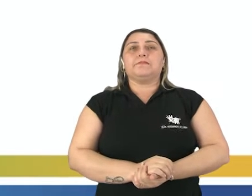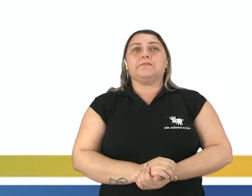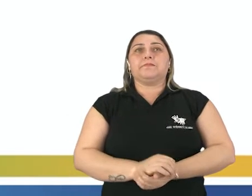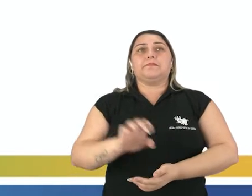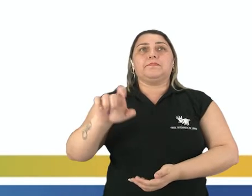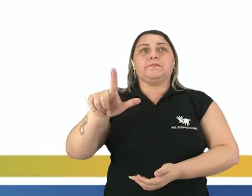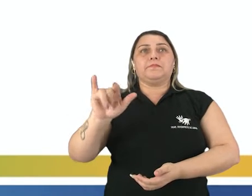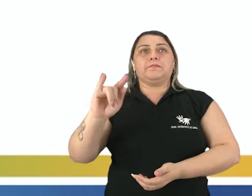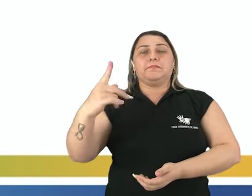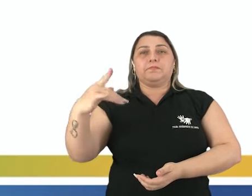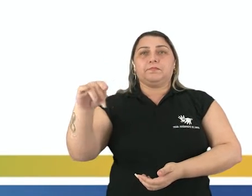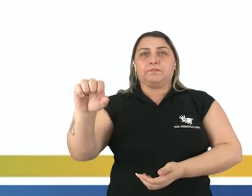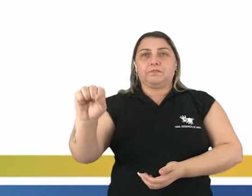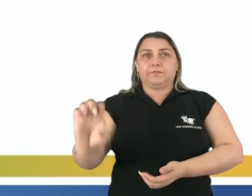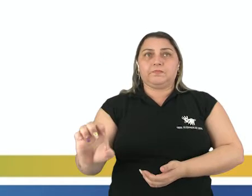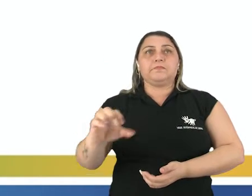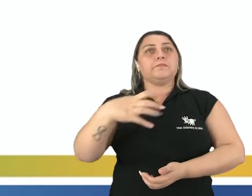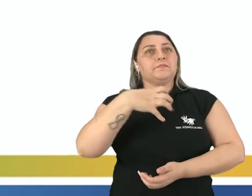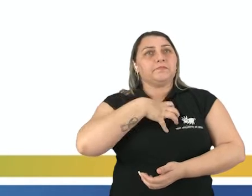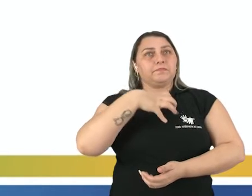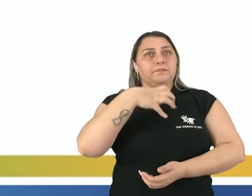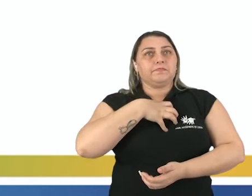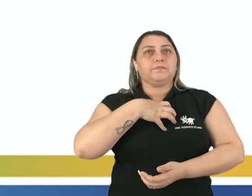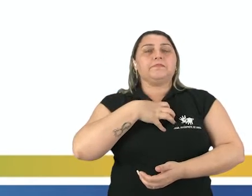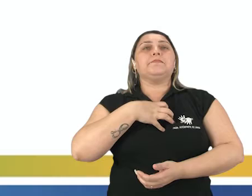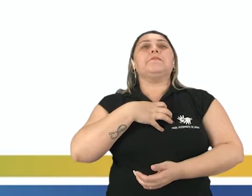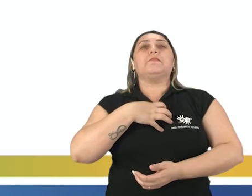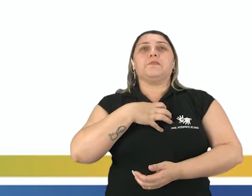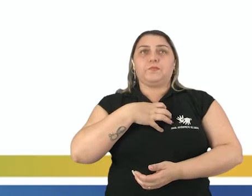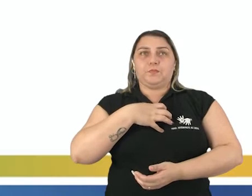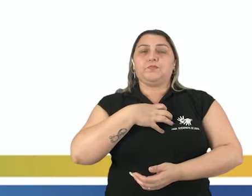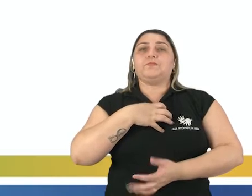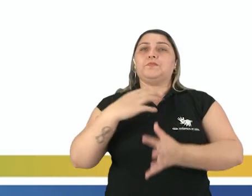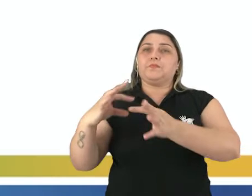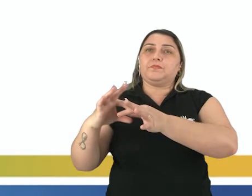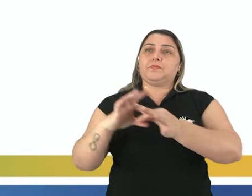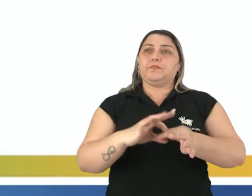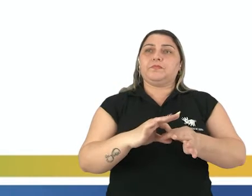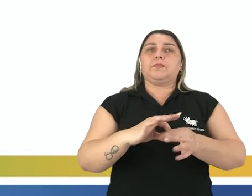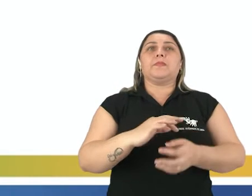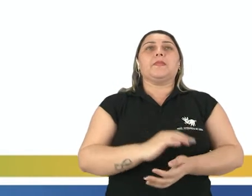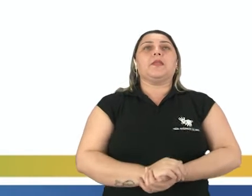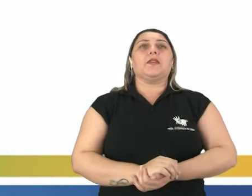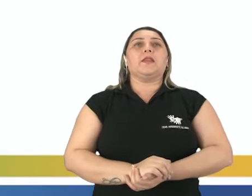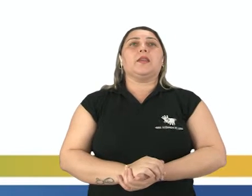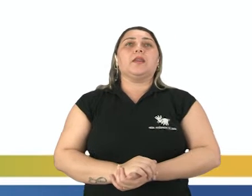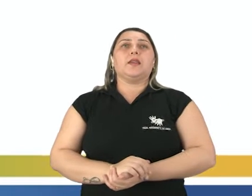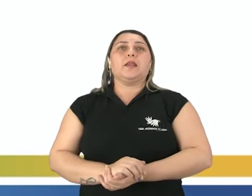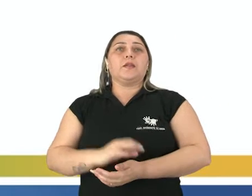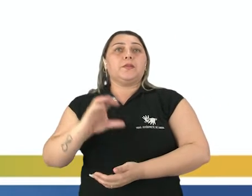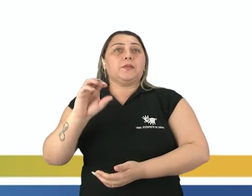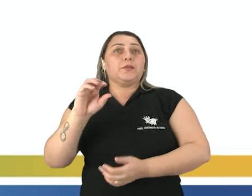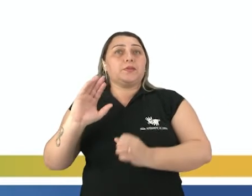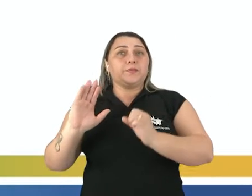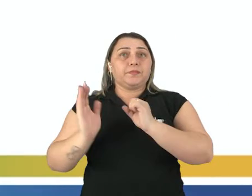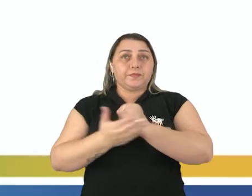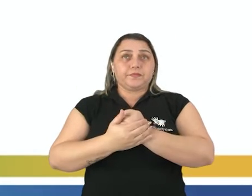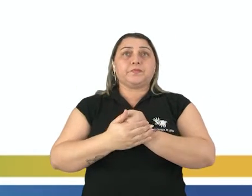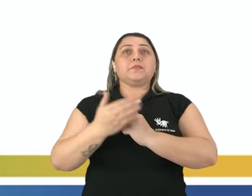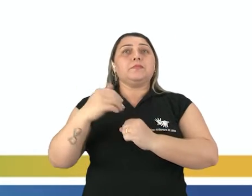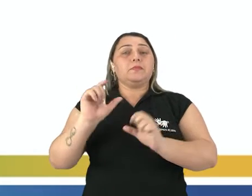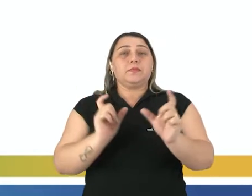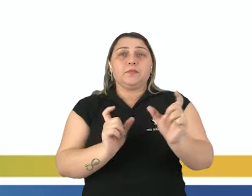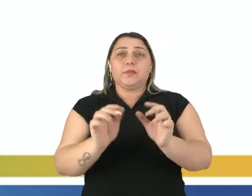Elipse. Outra forma de coesão é por meio da elipse. A elipse é a omissão de um ou mais termos